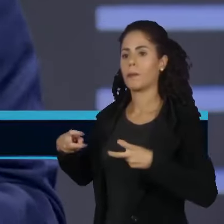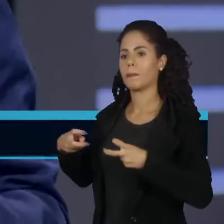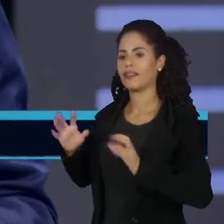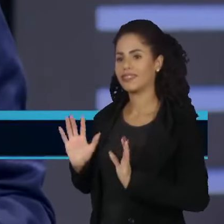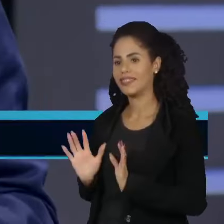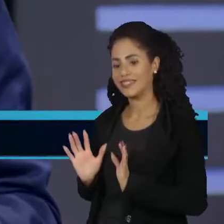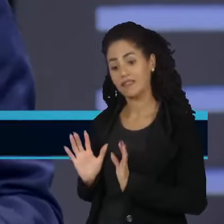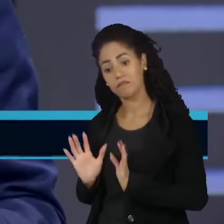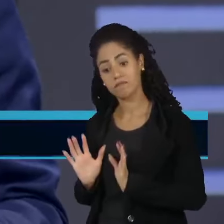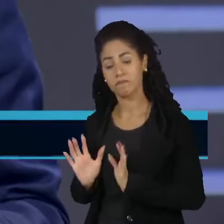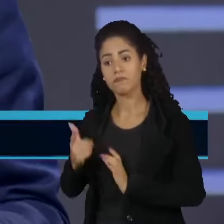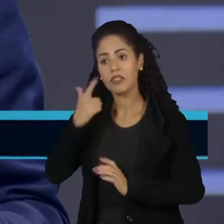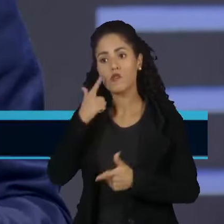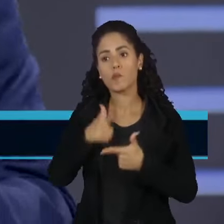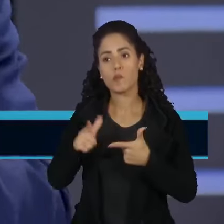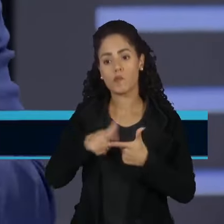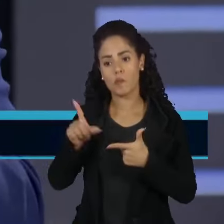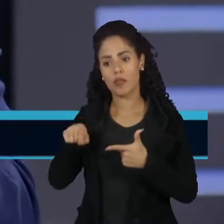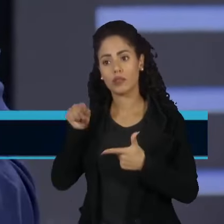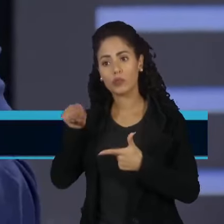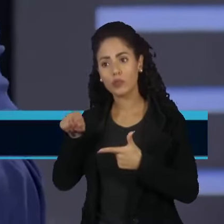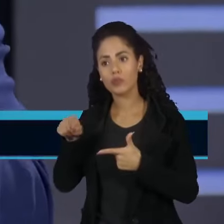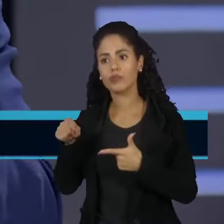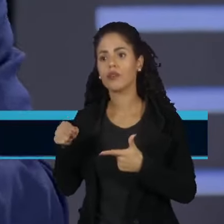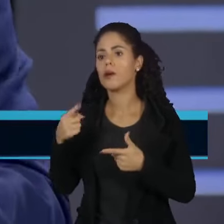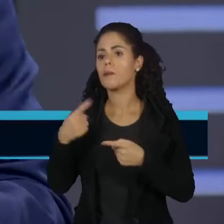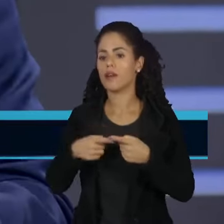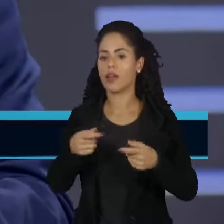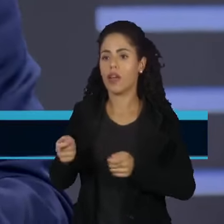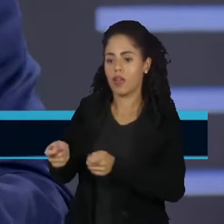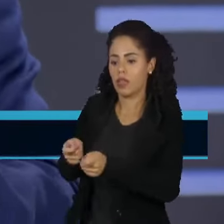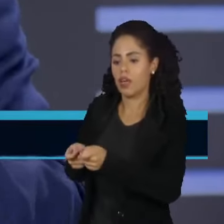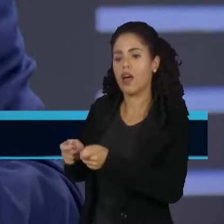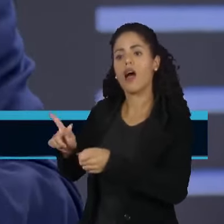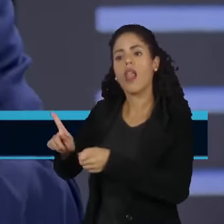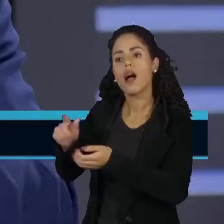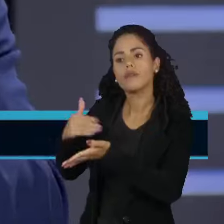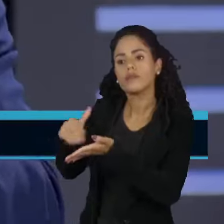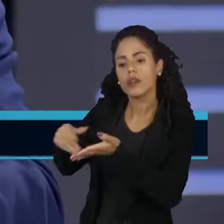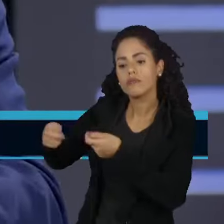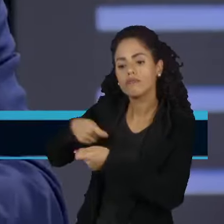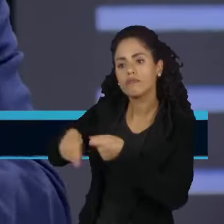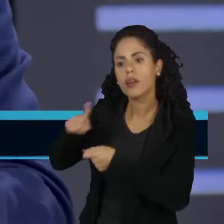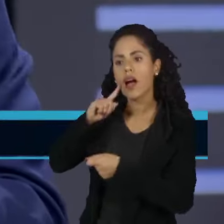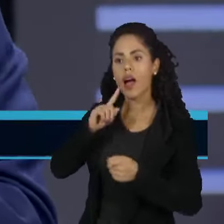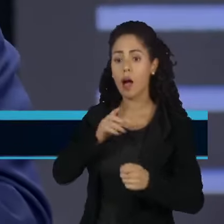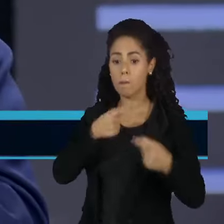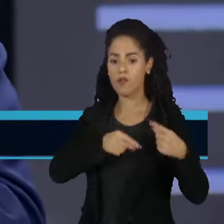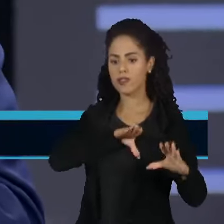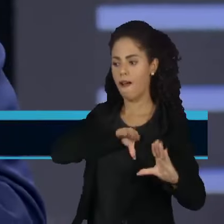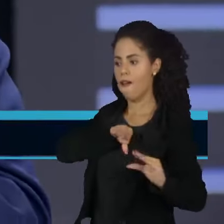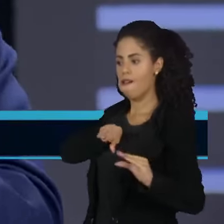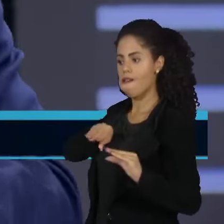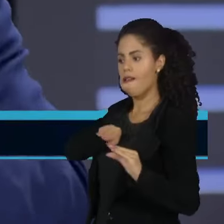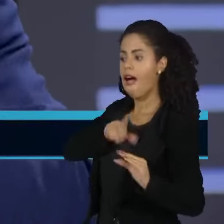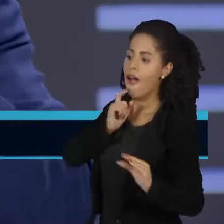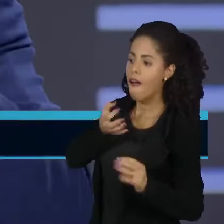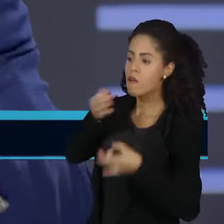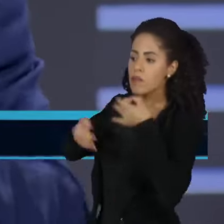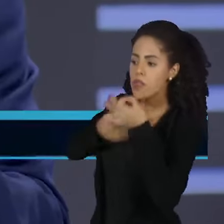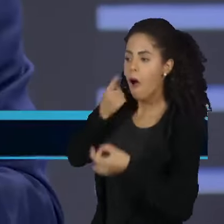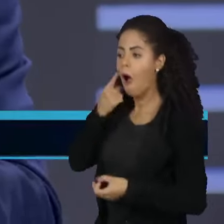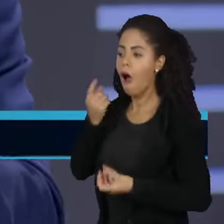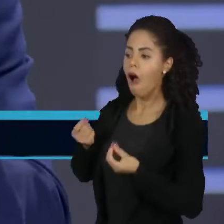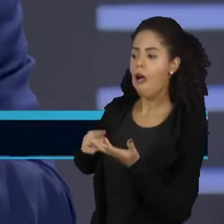É o grande problema da empresa estatal, é quando a administração direta começa a interferir, a dar palpite,